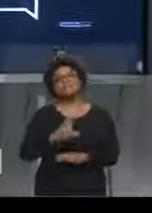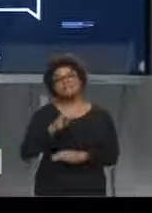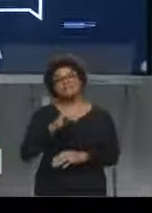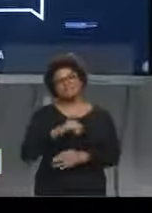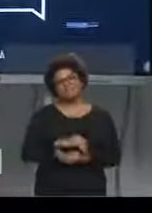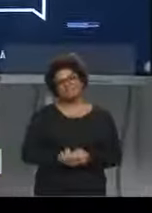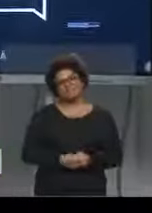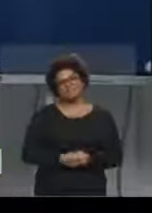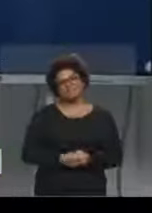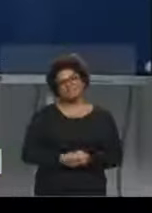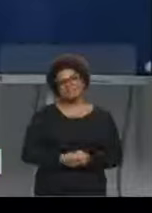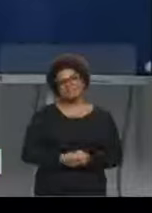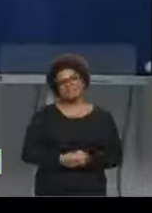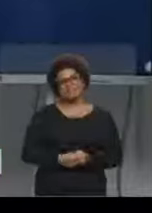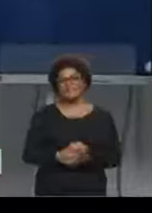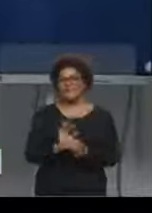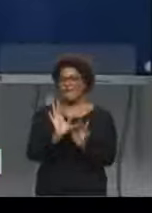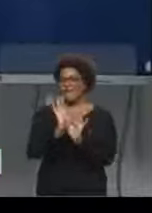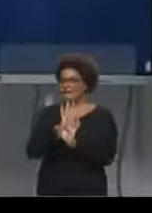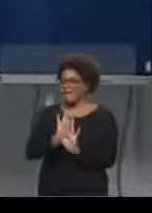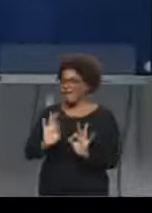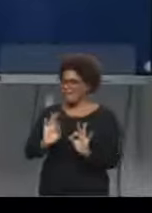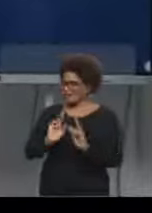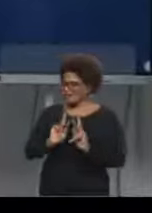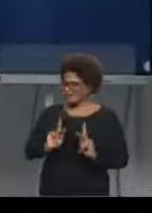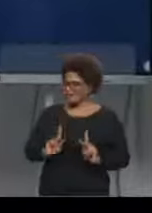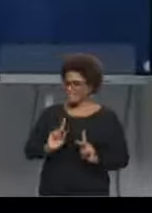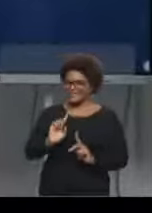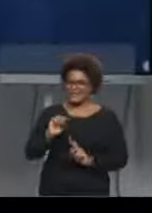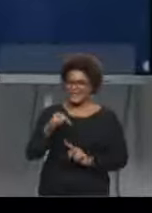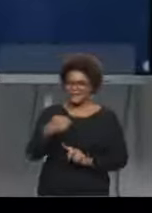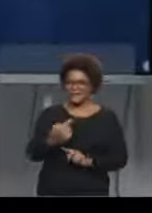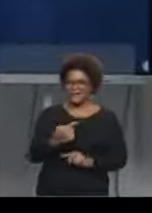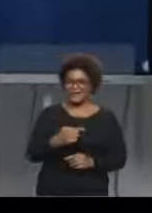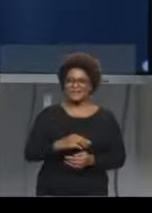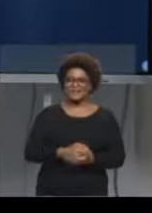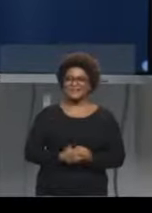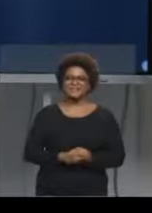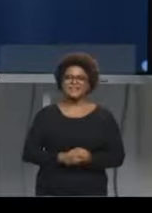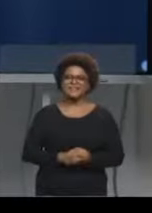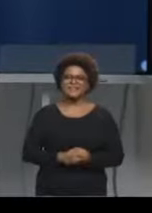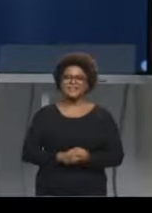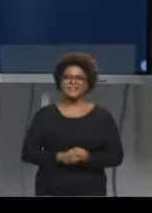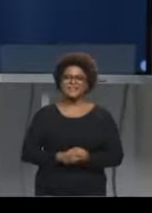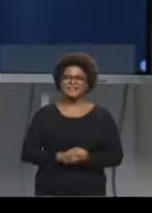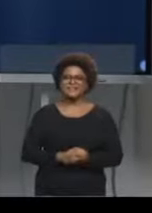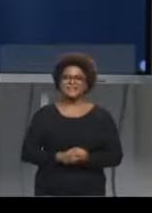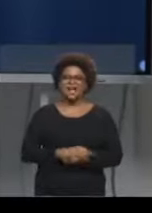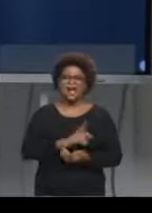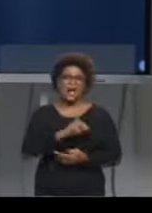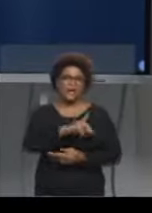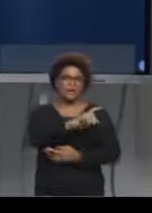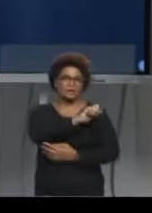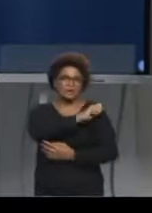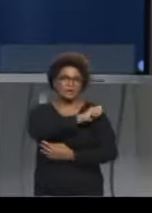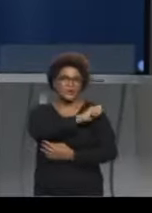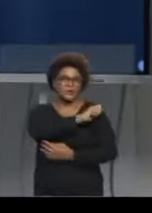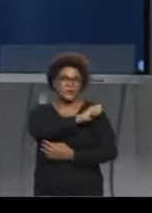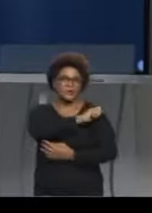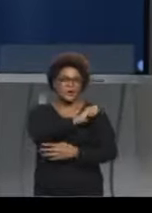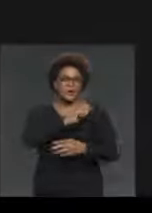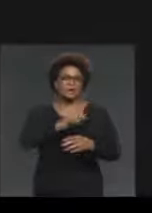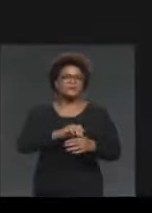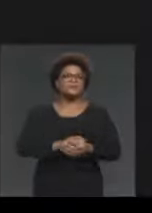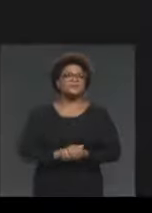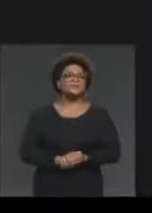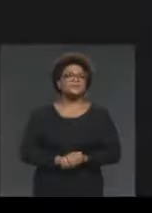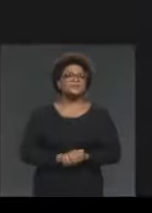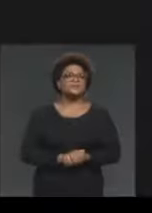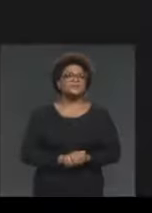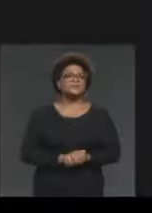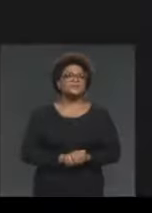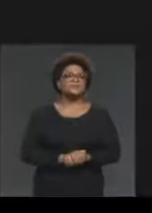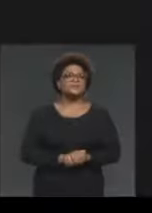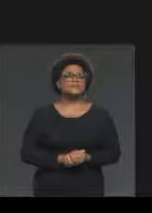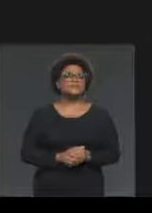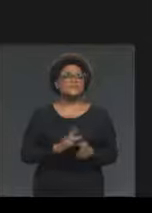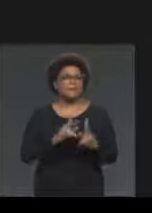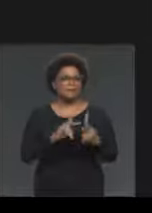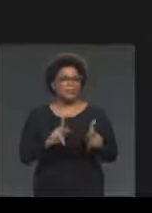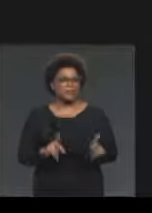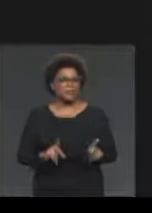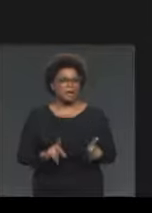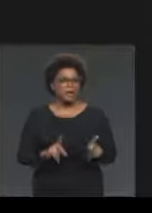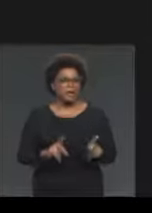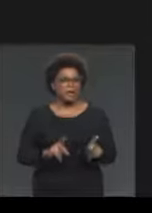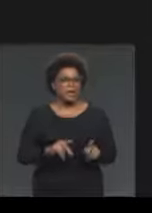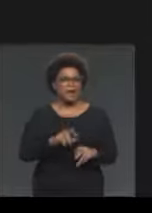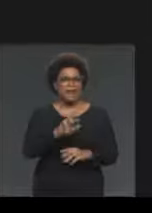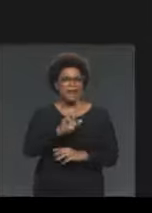Excelente, professoras. Vamos para a próxima. Nossa próxima questão, dúvida do 8º ano. Professora Rose, a resenha é um gênero